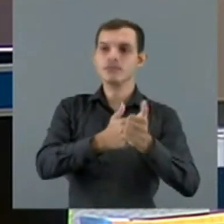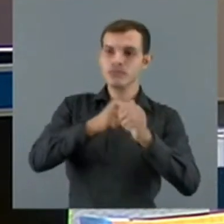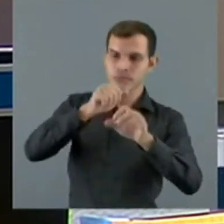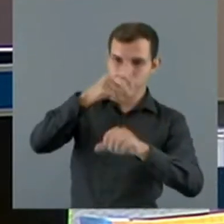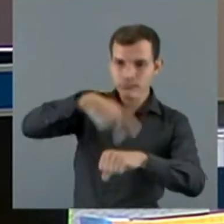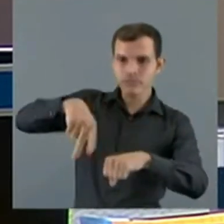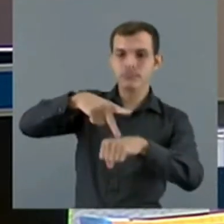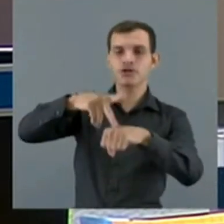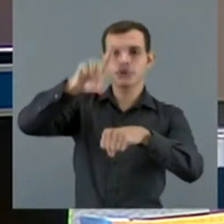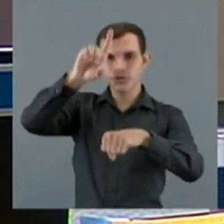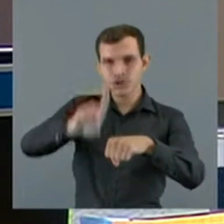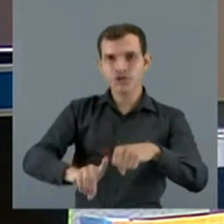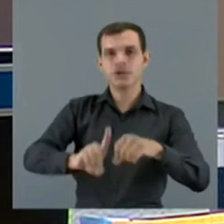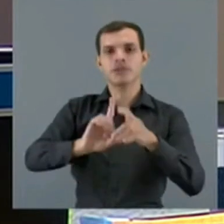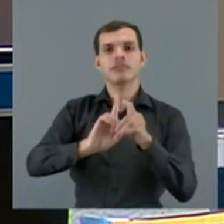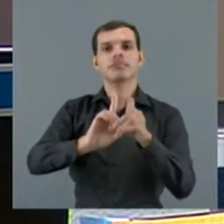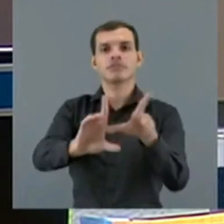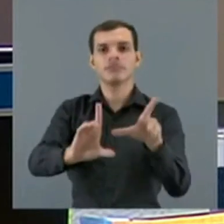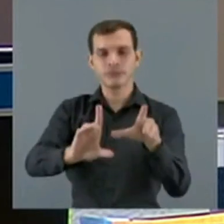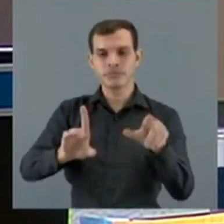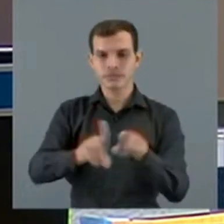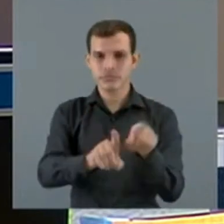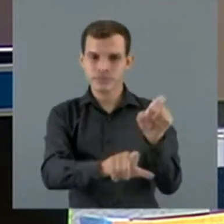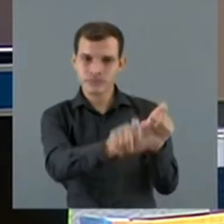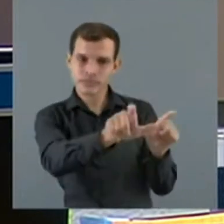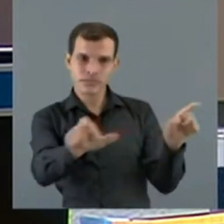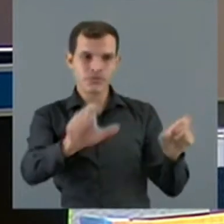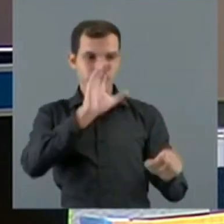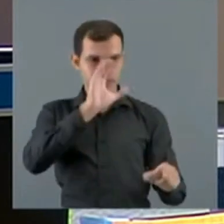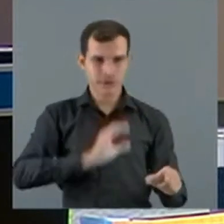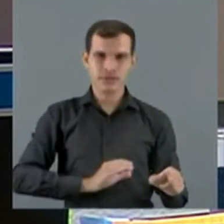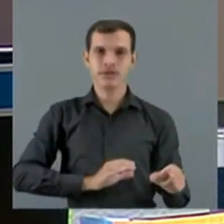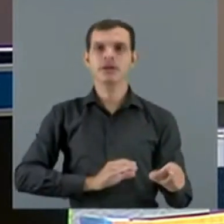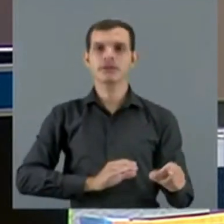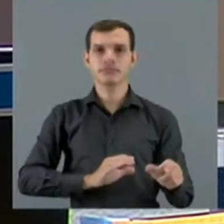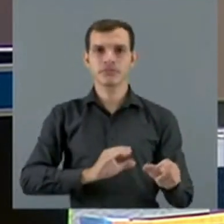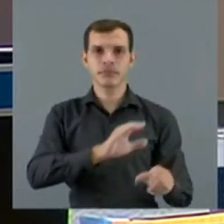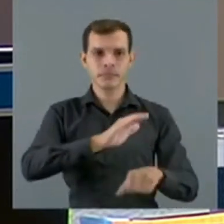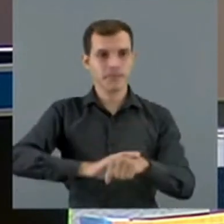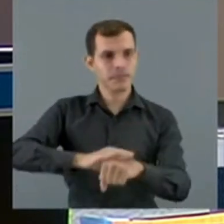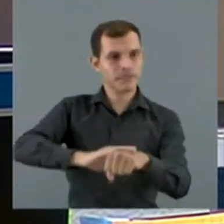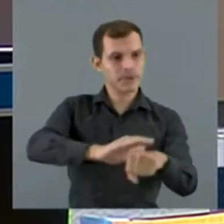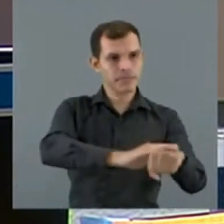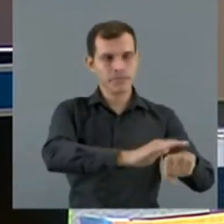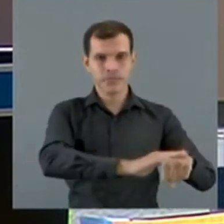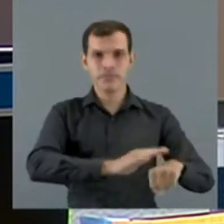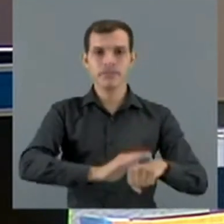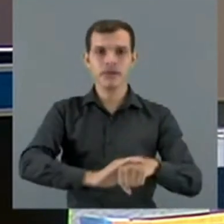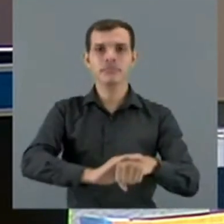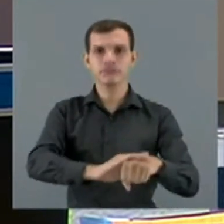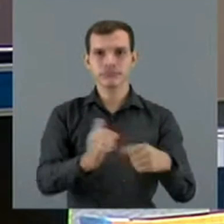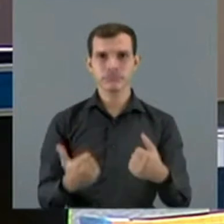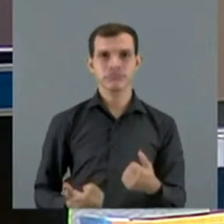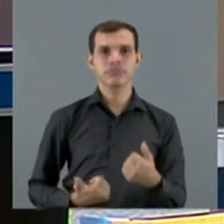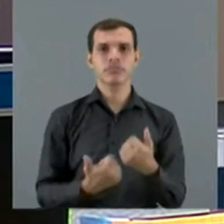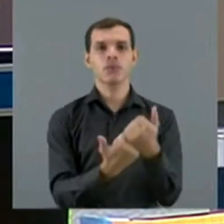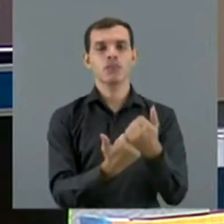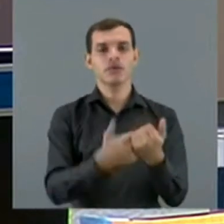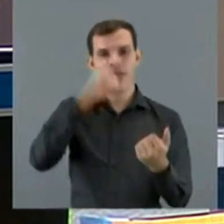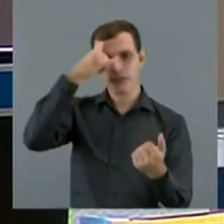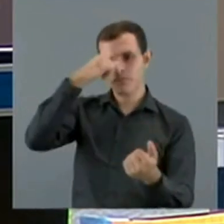garantias individuais dos cidadãos contra possíveis excessos e abuso na atuação do